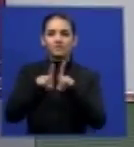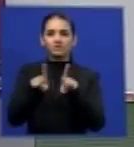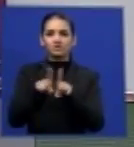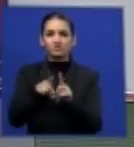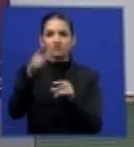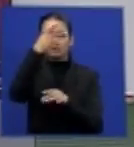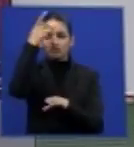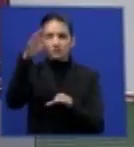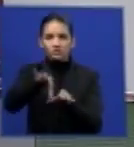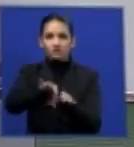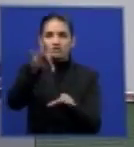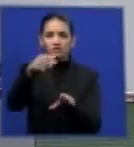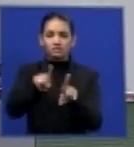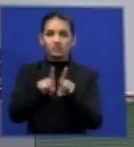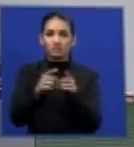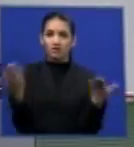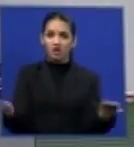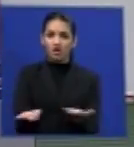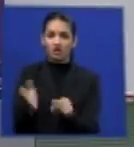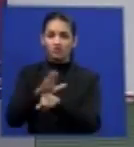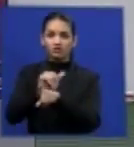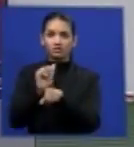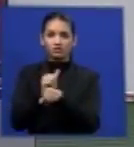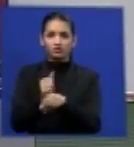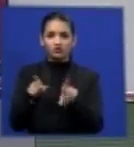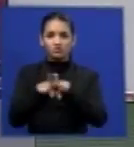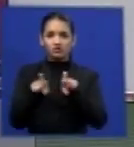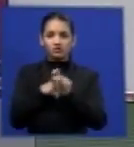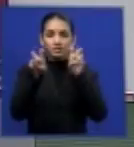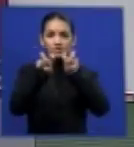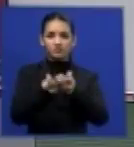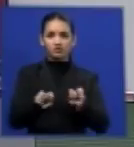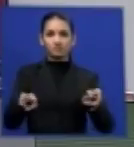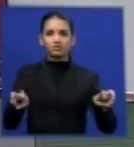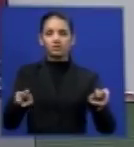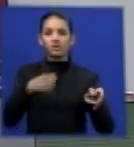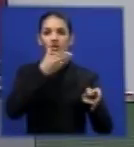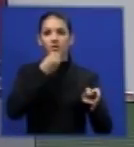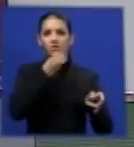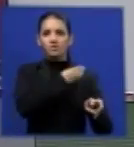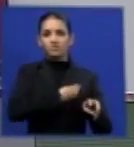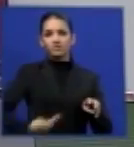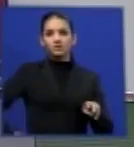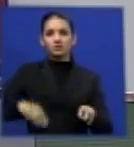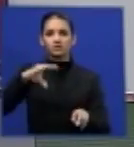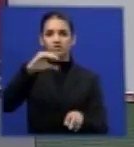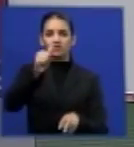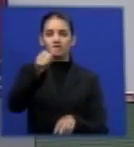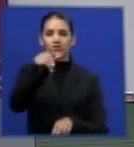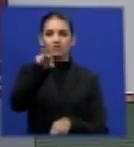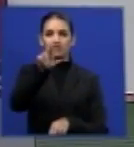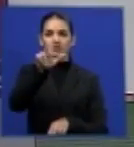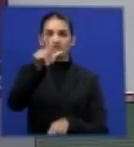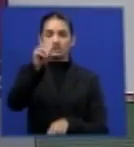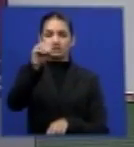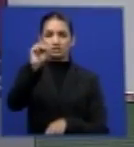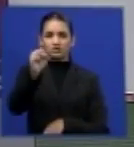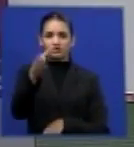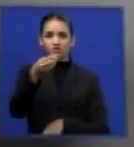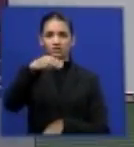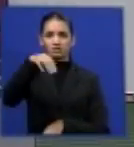sorteada eu convido para ocupar a Tribuna o Ministro Carlos min que falará